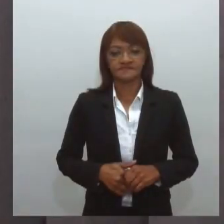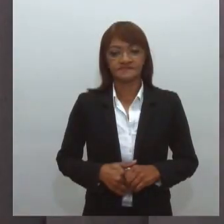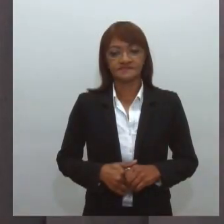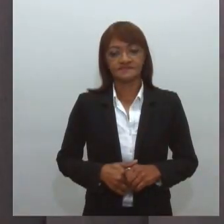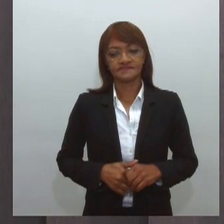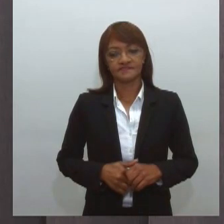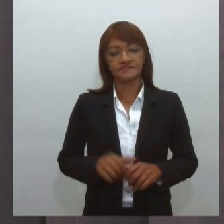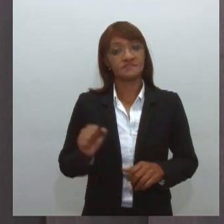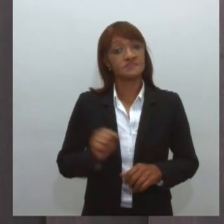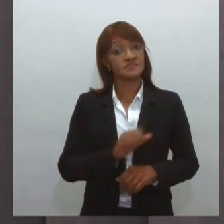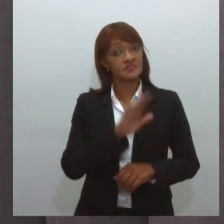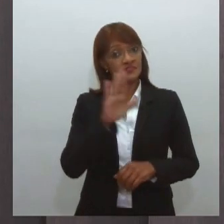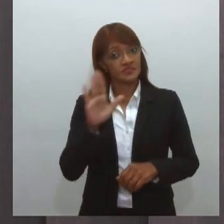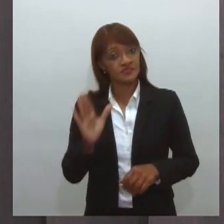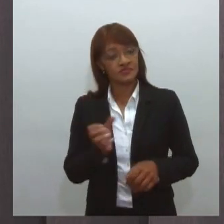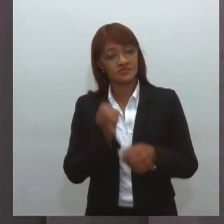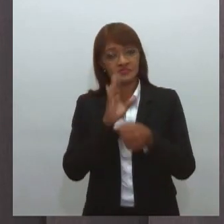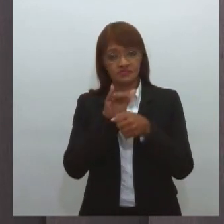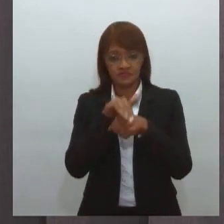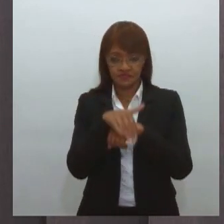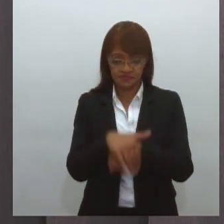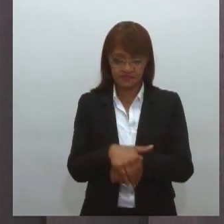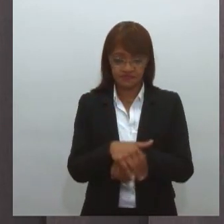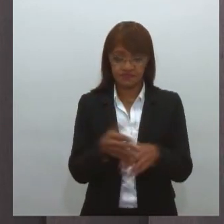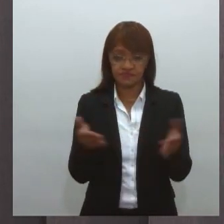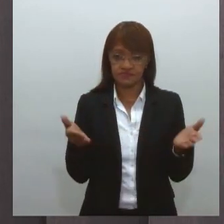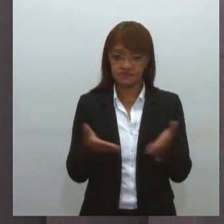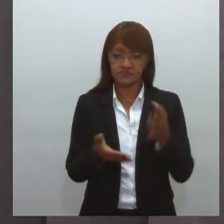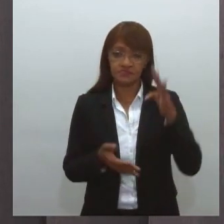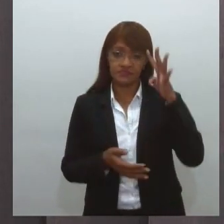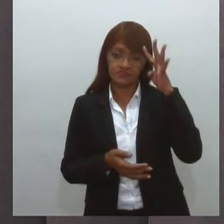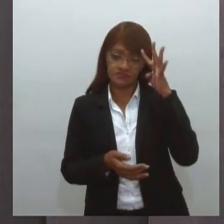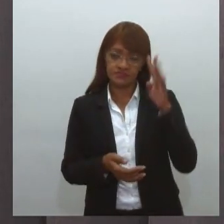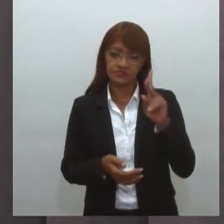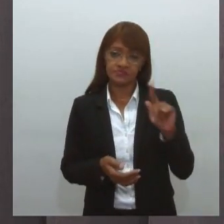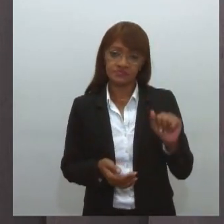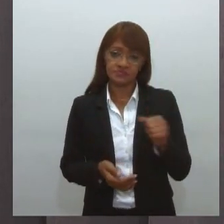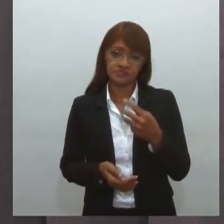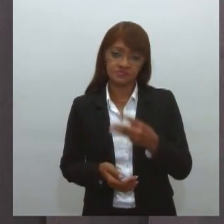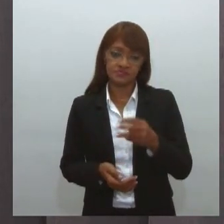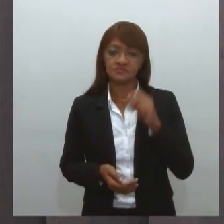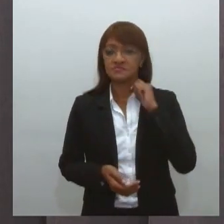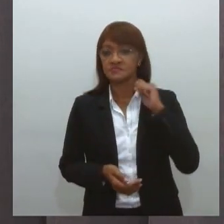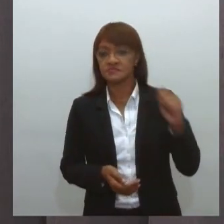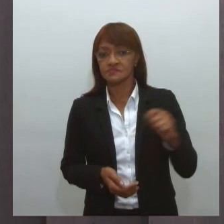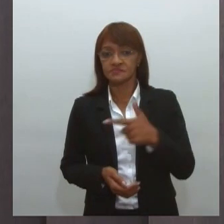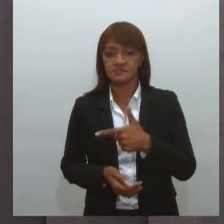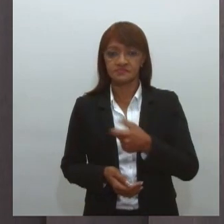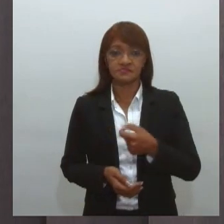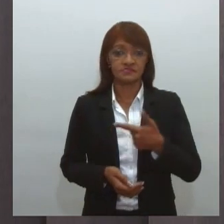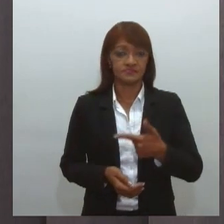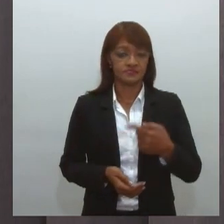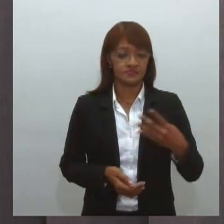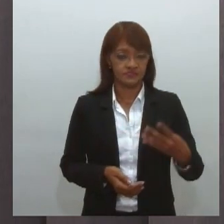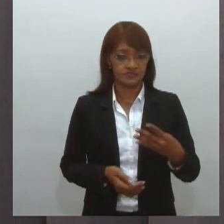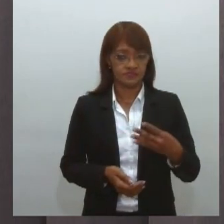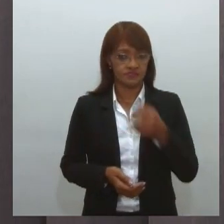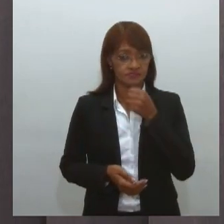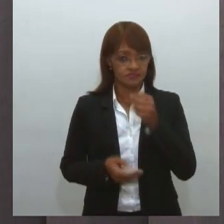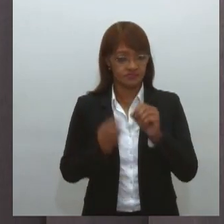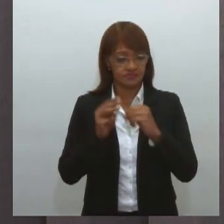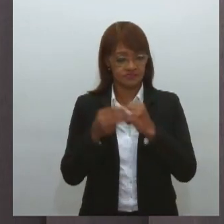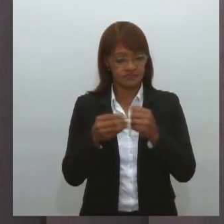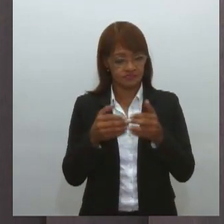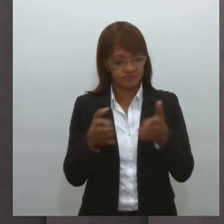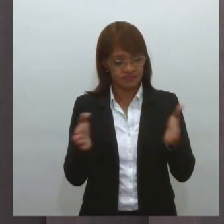Olá, boa noite. Quarta-feira, 3 de abril de 2024. O Jornal da Alese está no ar.